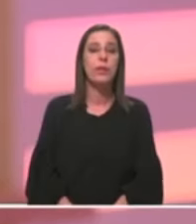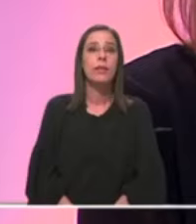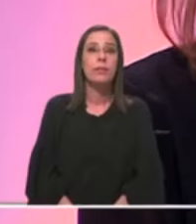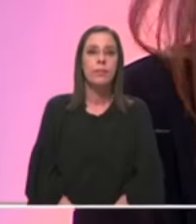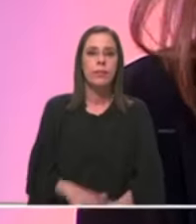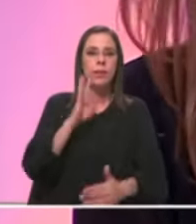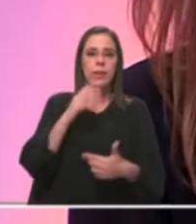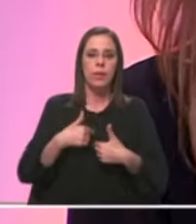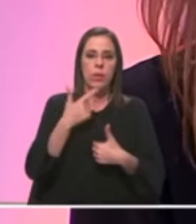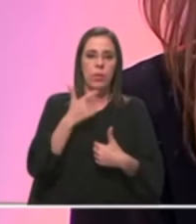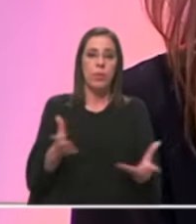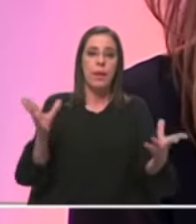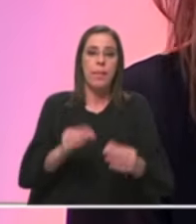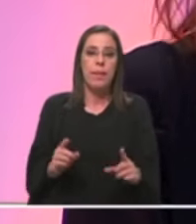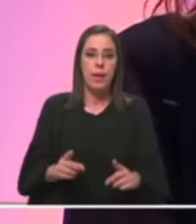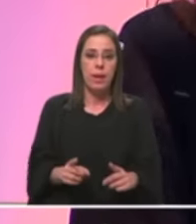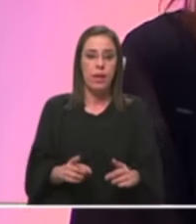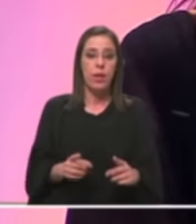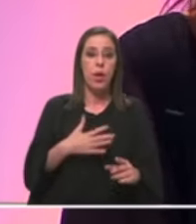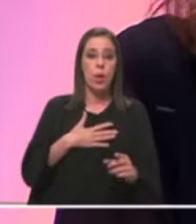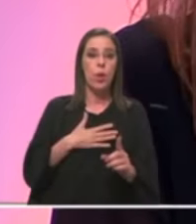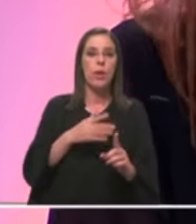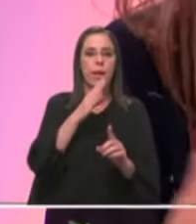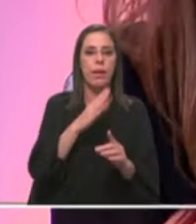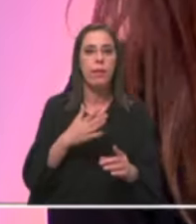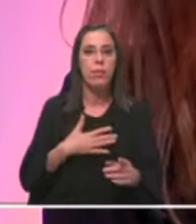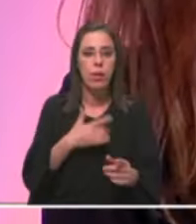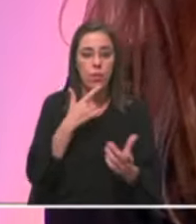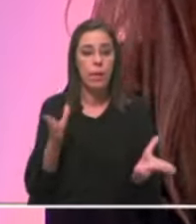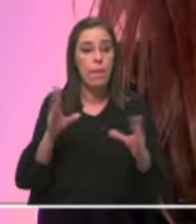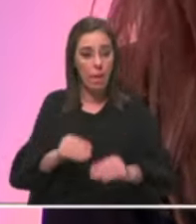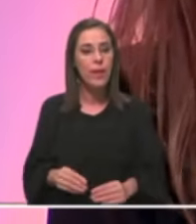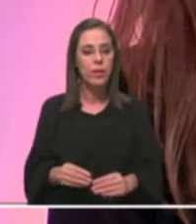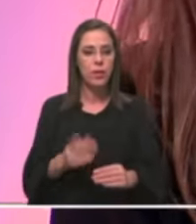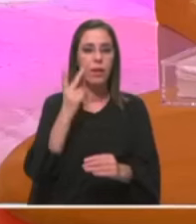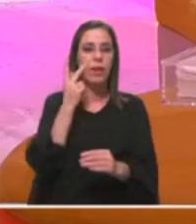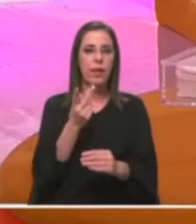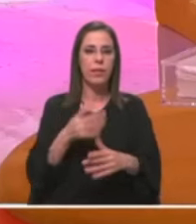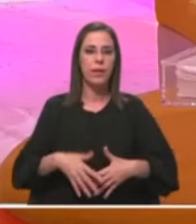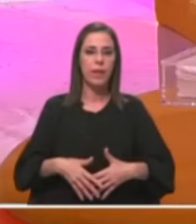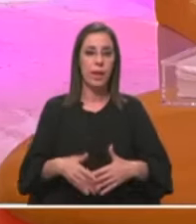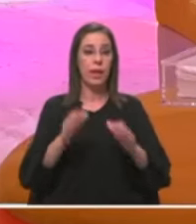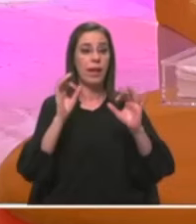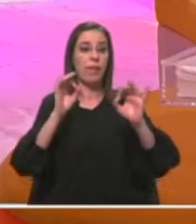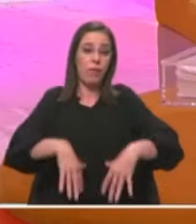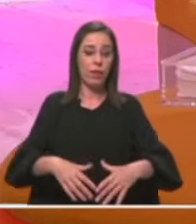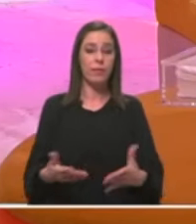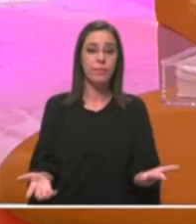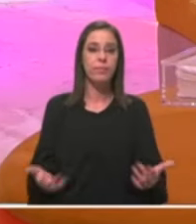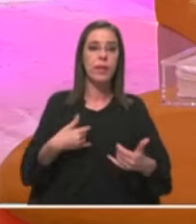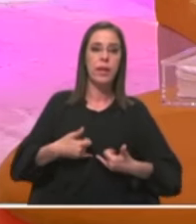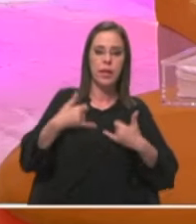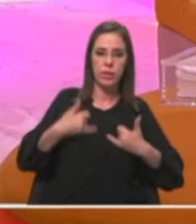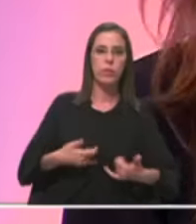o o saber que não podia mais ser eu não queria mas não podia a vida reprodutiva estava a terminar nãoé Exatamente isso